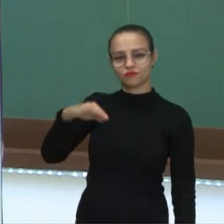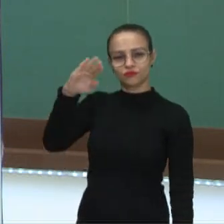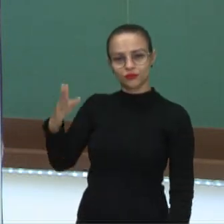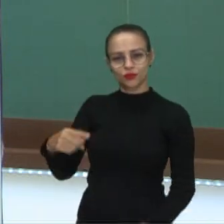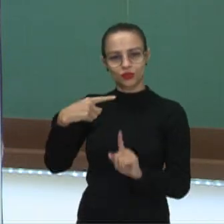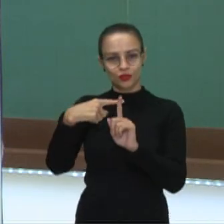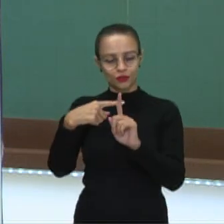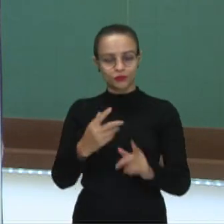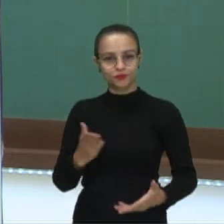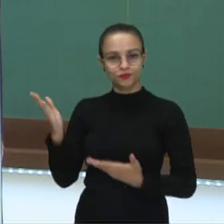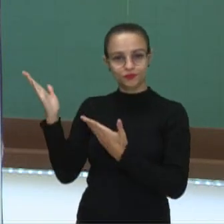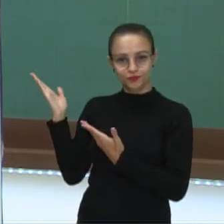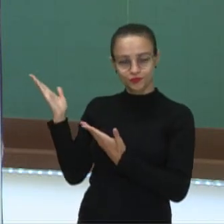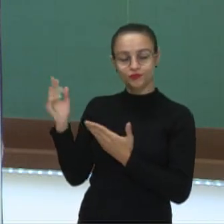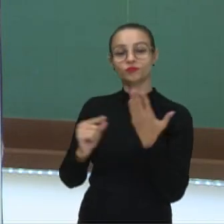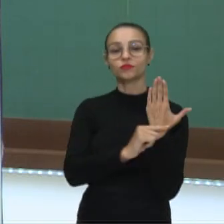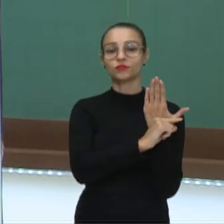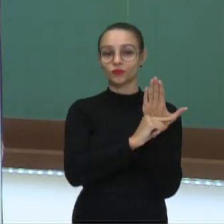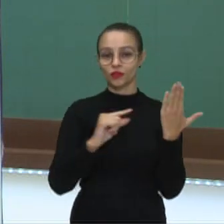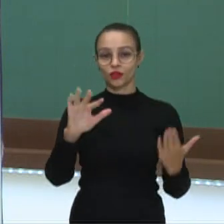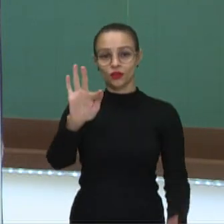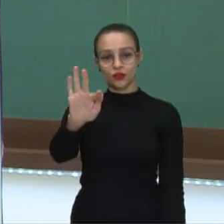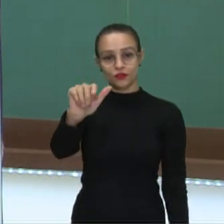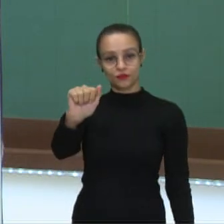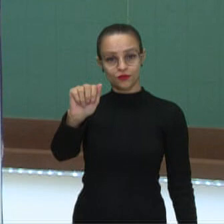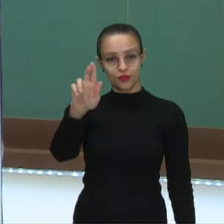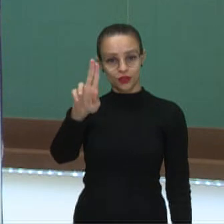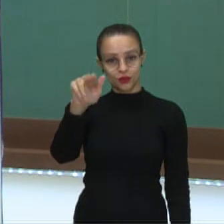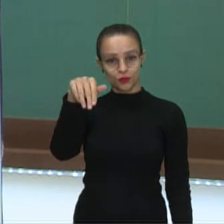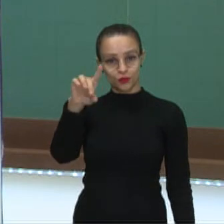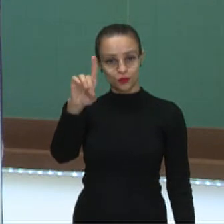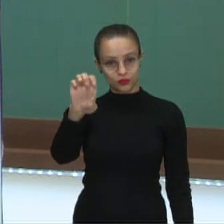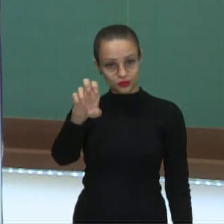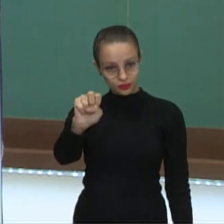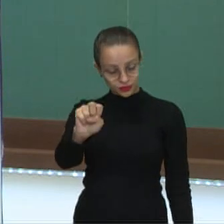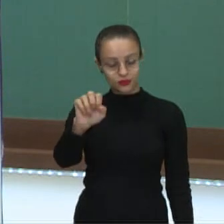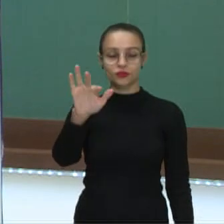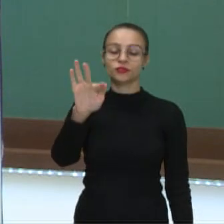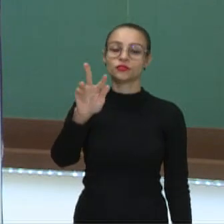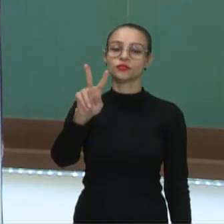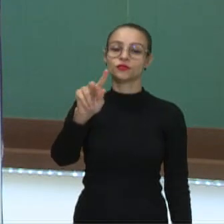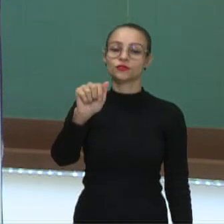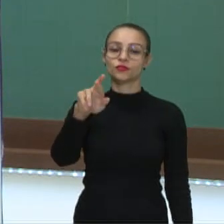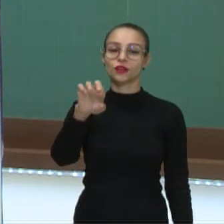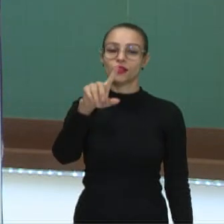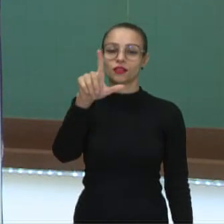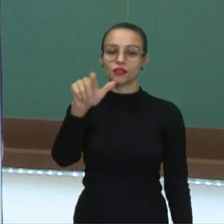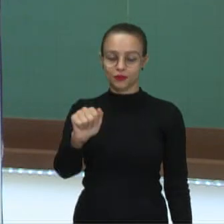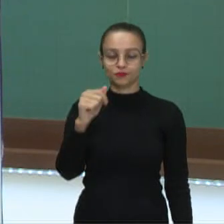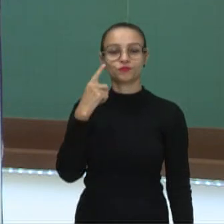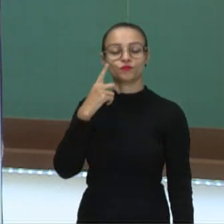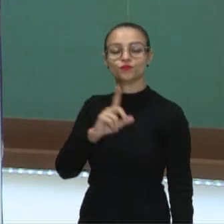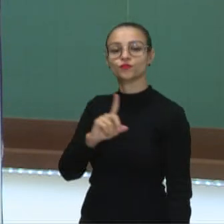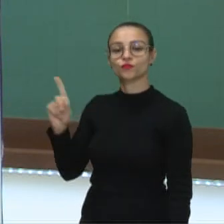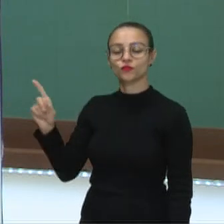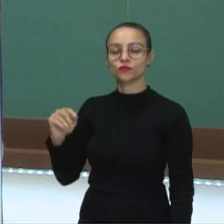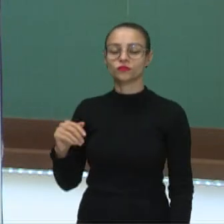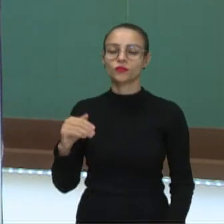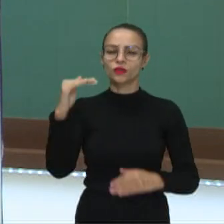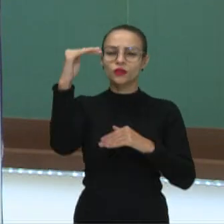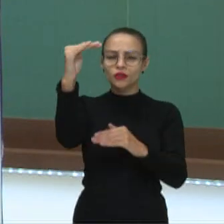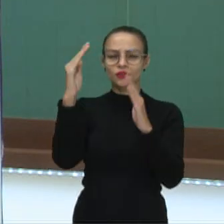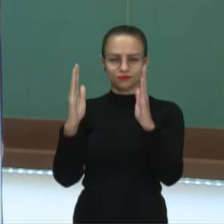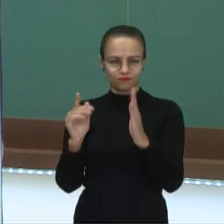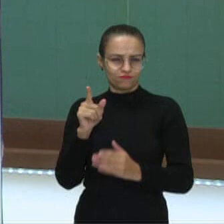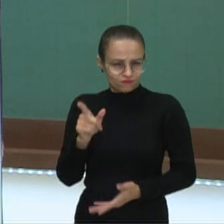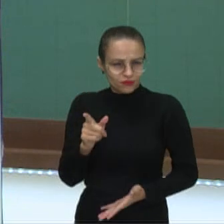Apresento a vocês Fagundes Varela, 1841 a 1875, e o fragmento dessa obra-prima